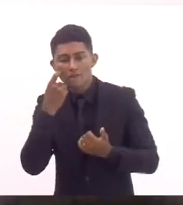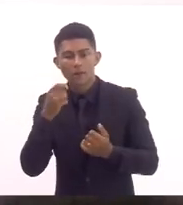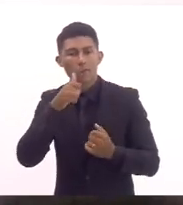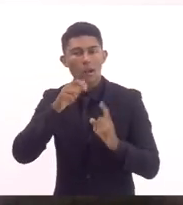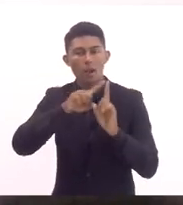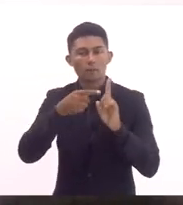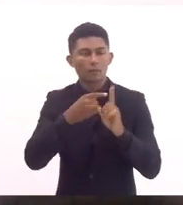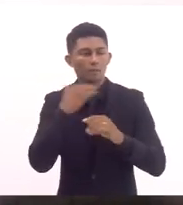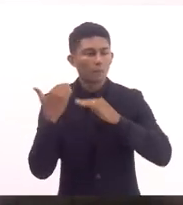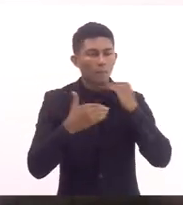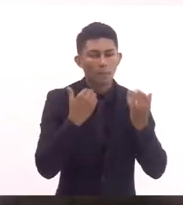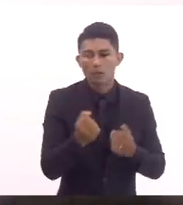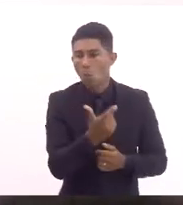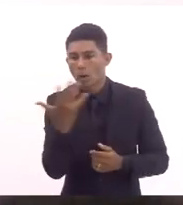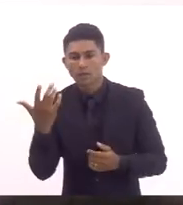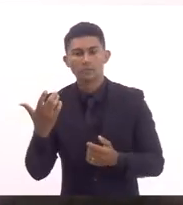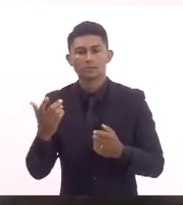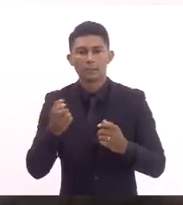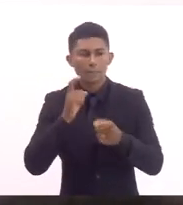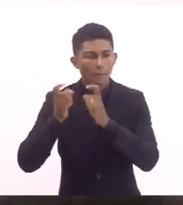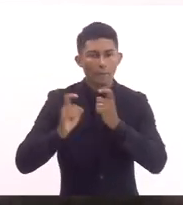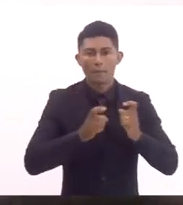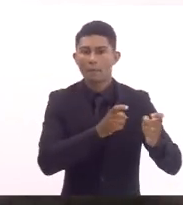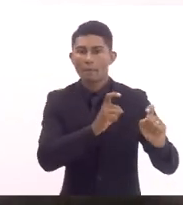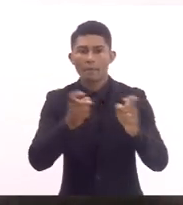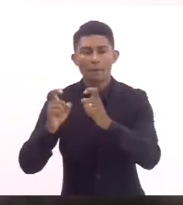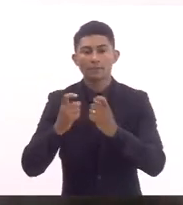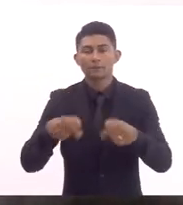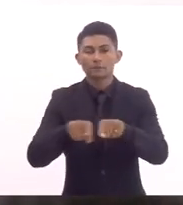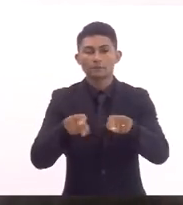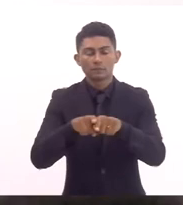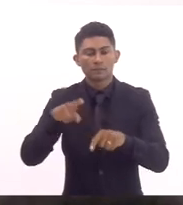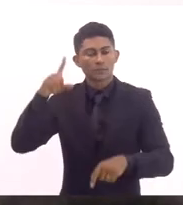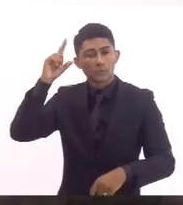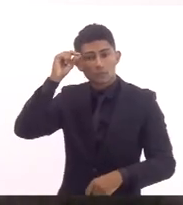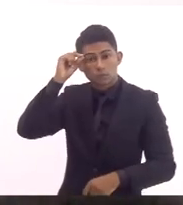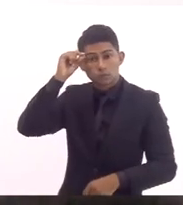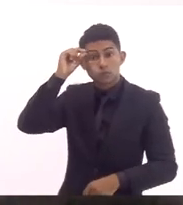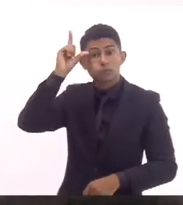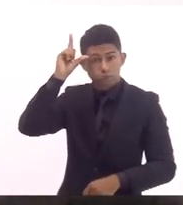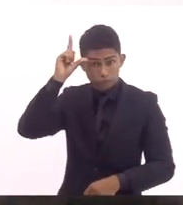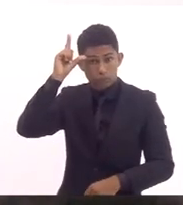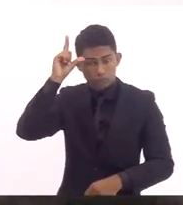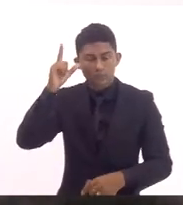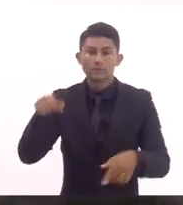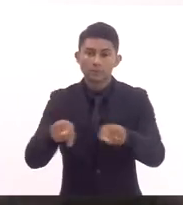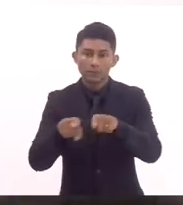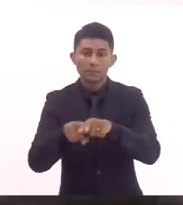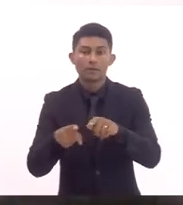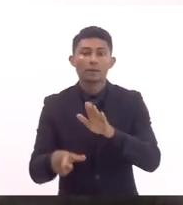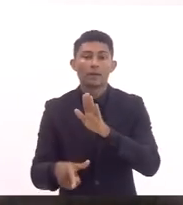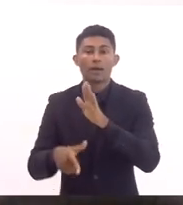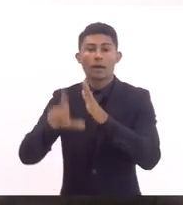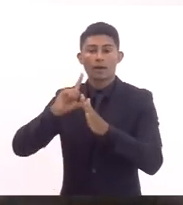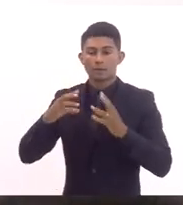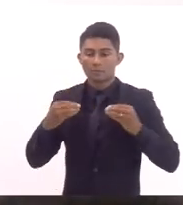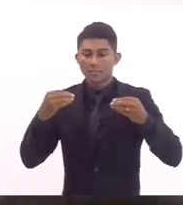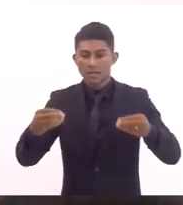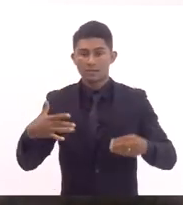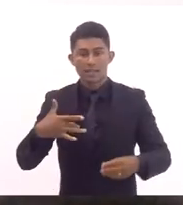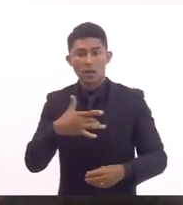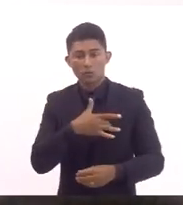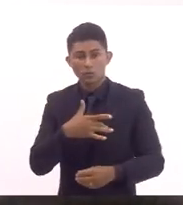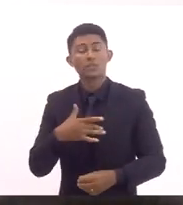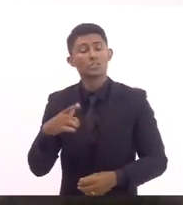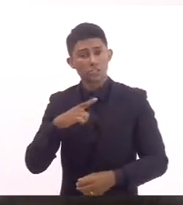materna nos indicadores e o conhecimento que foi sendo adquirido que isso foi cedo foi feito em outras situações pelo Ministério da Saúde